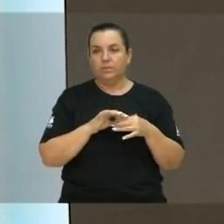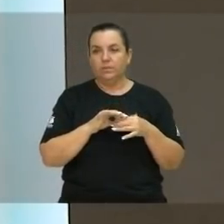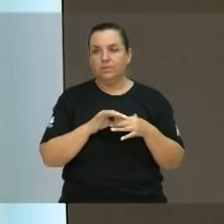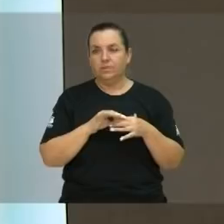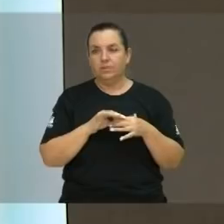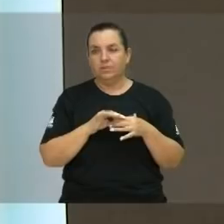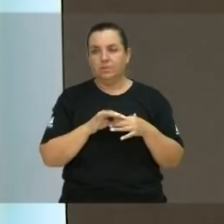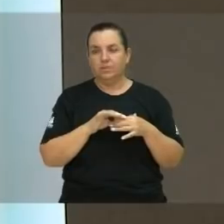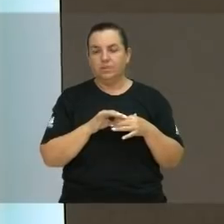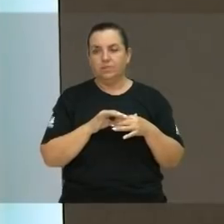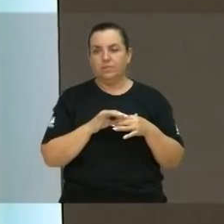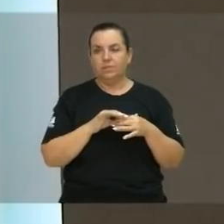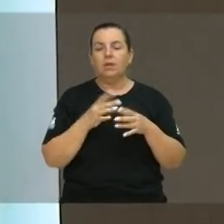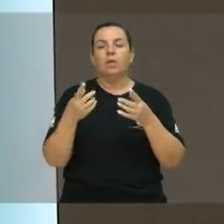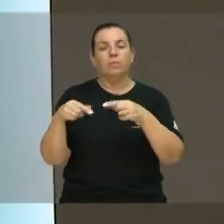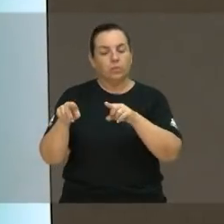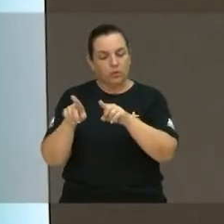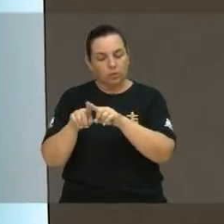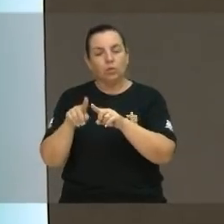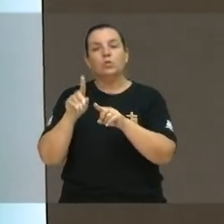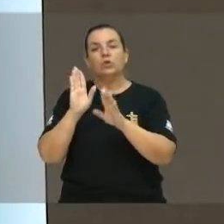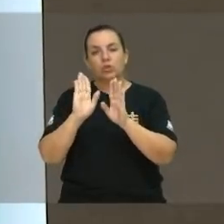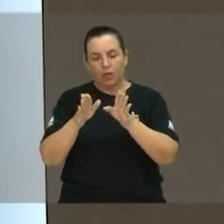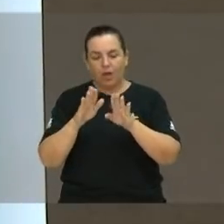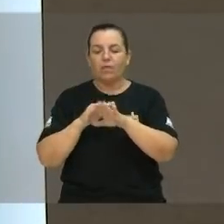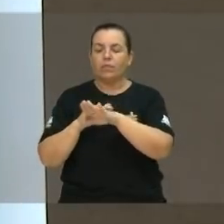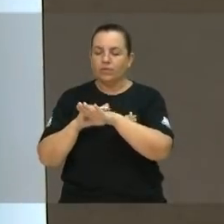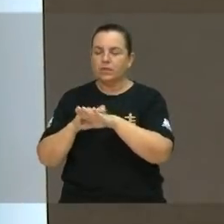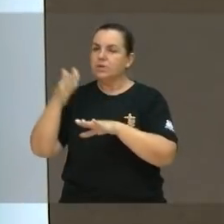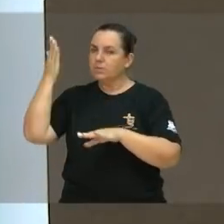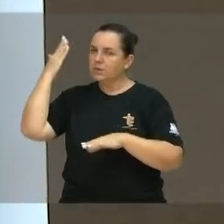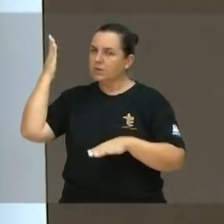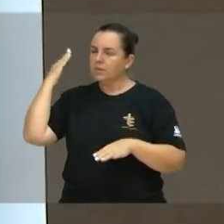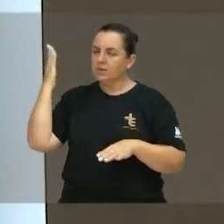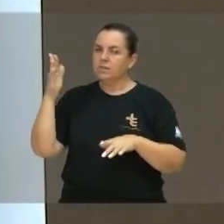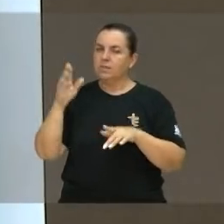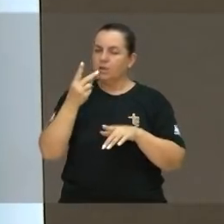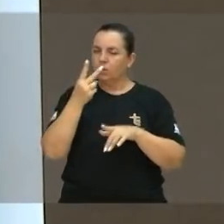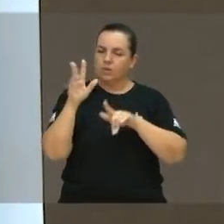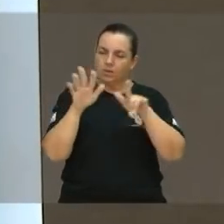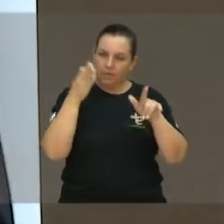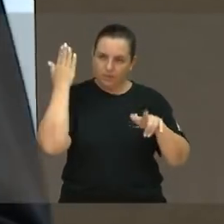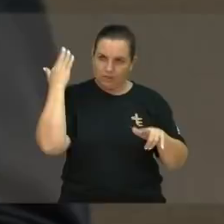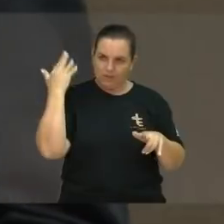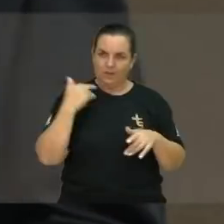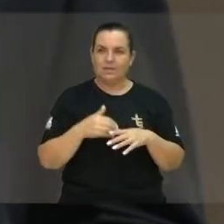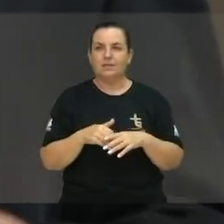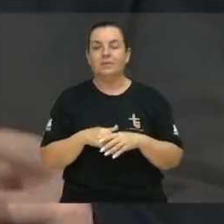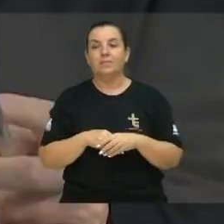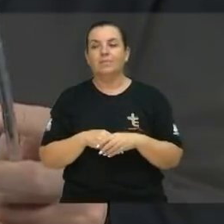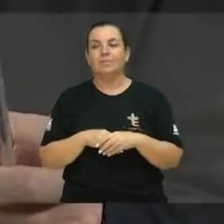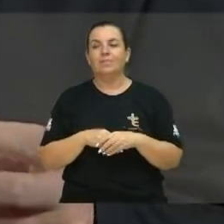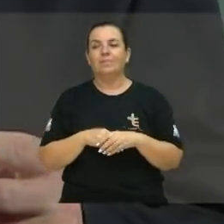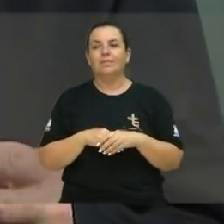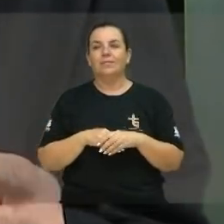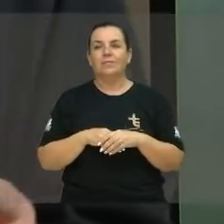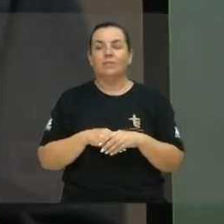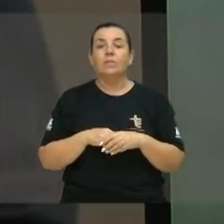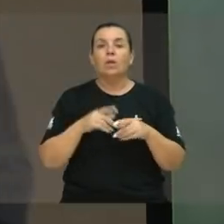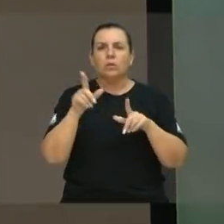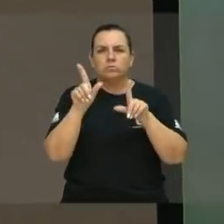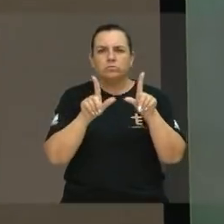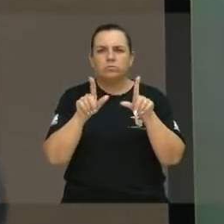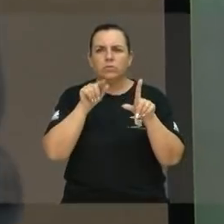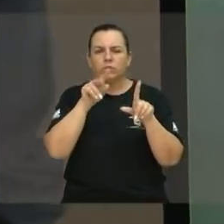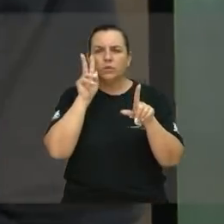a mulher repetindo que da outra vez já foi explicitado o telespectador